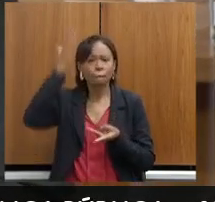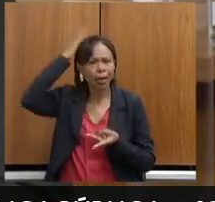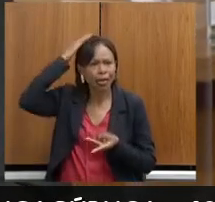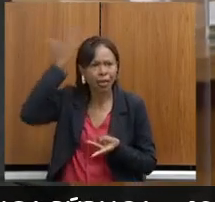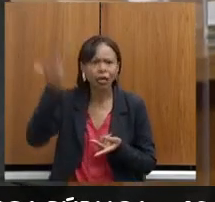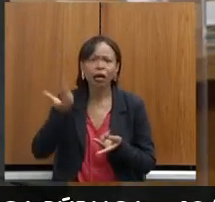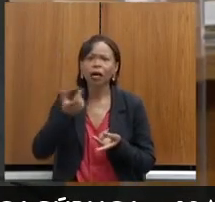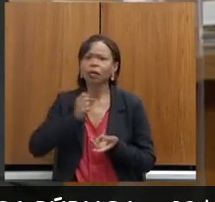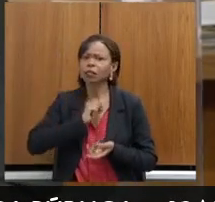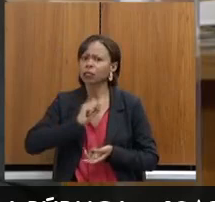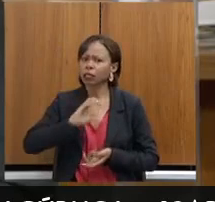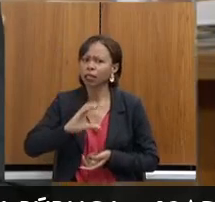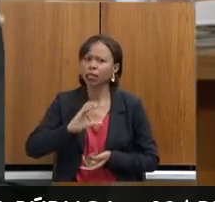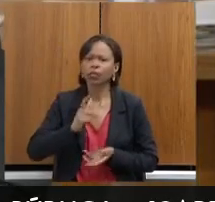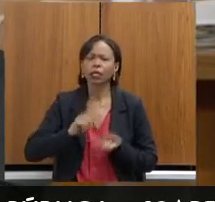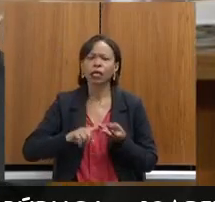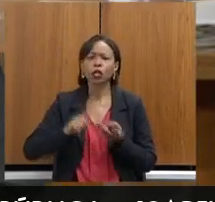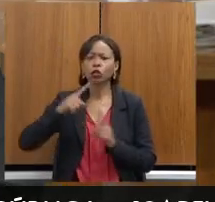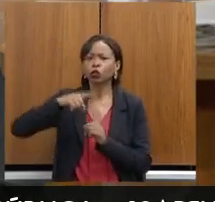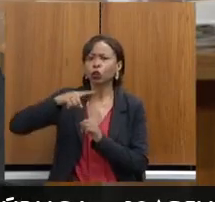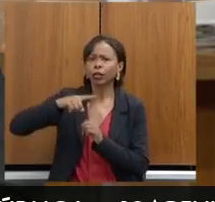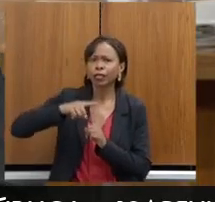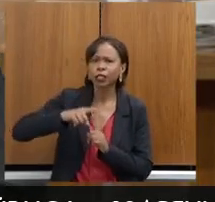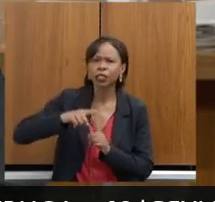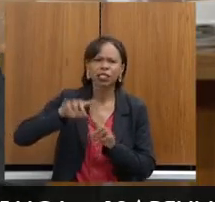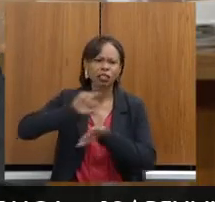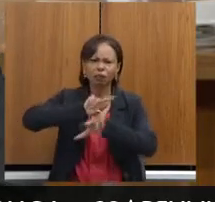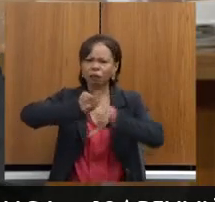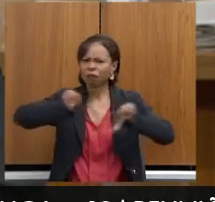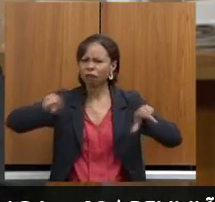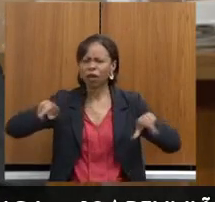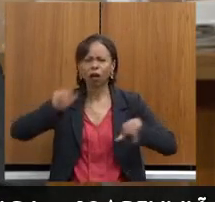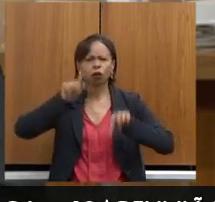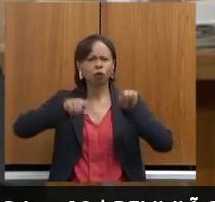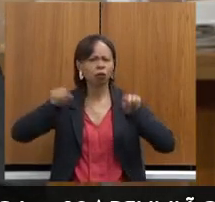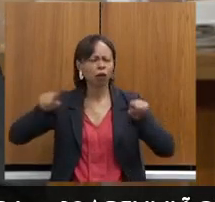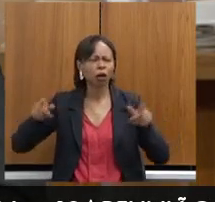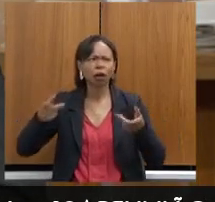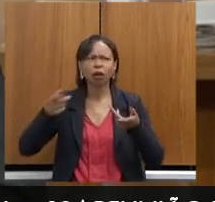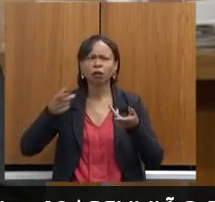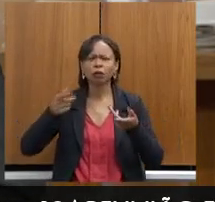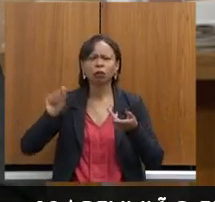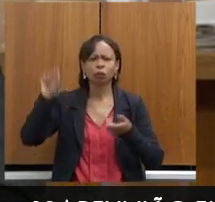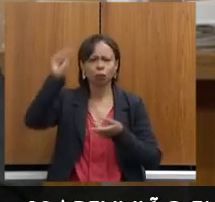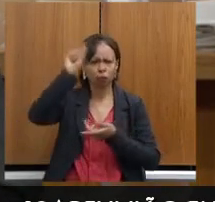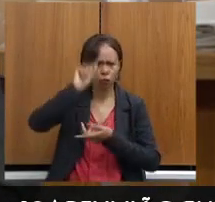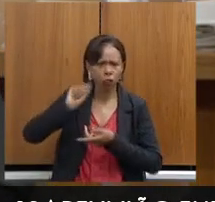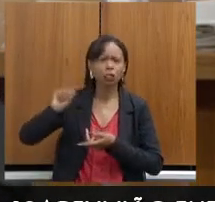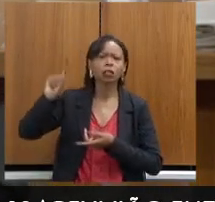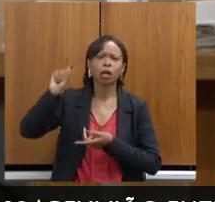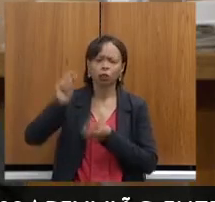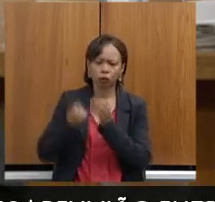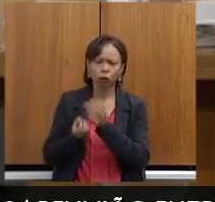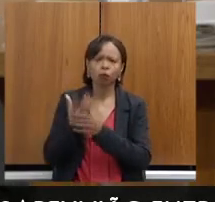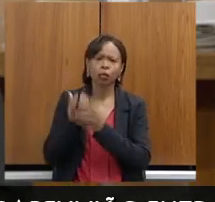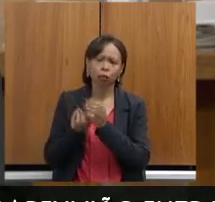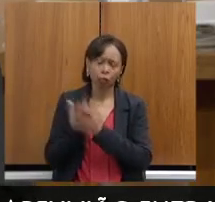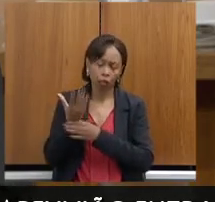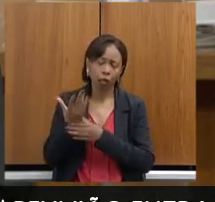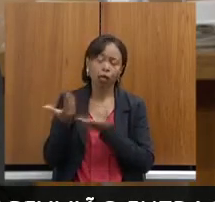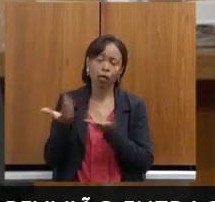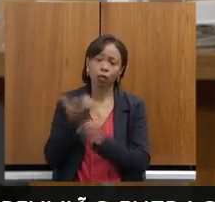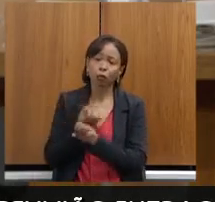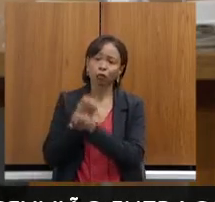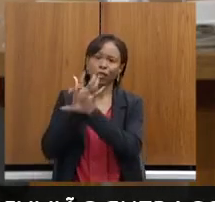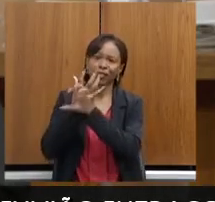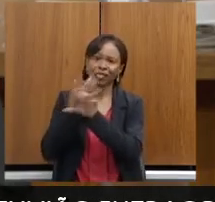Catarina Tocantins Então são vários estados que estão por esse o funcionamento então tivemos momento lá